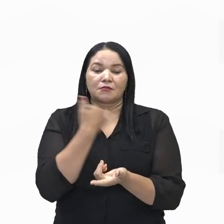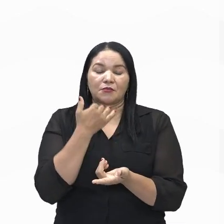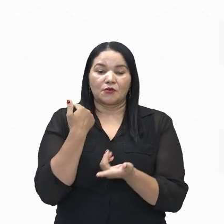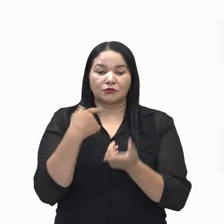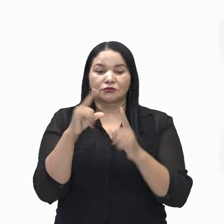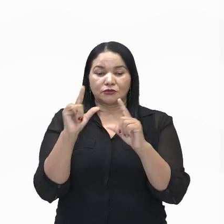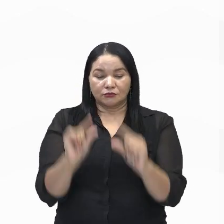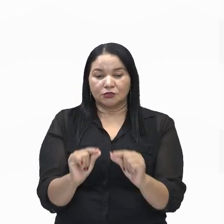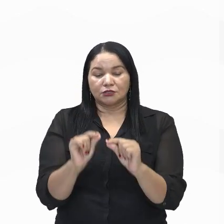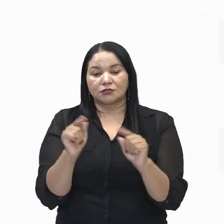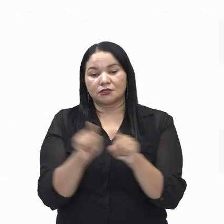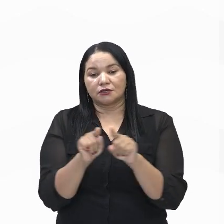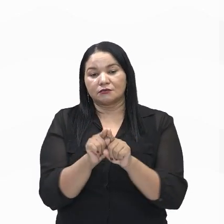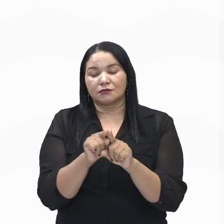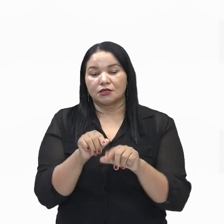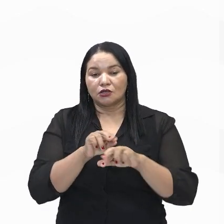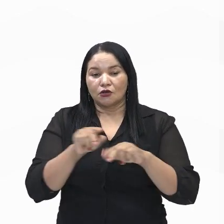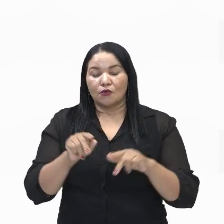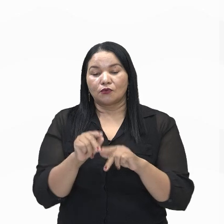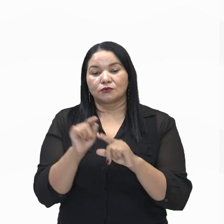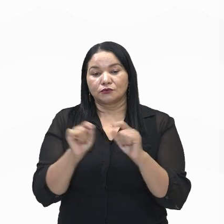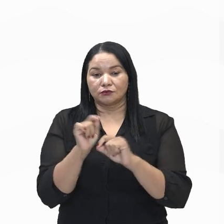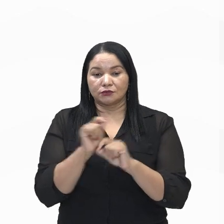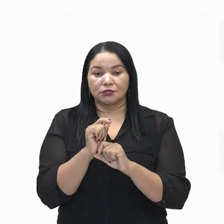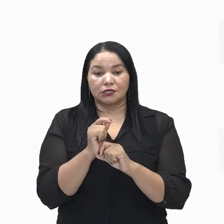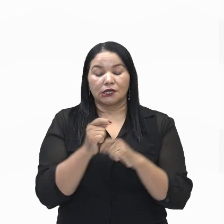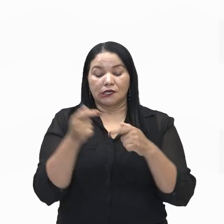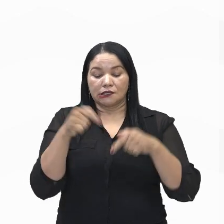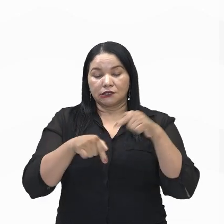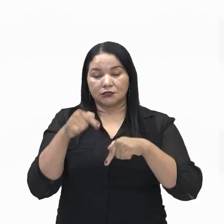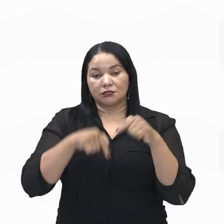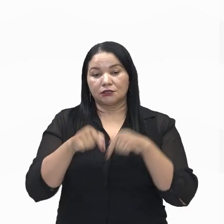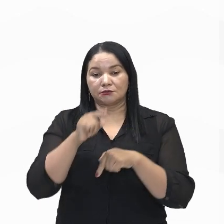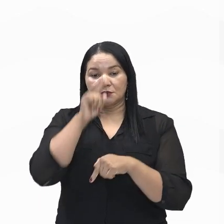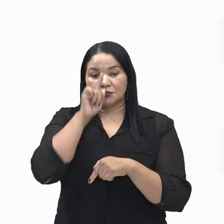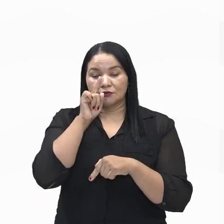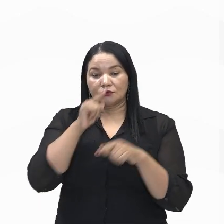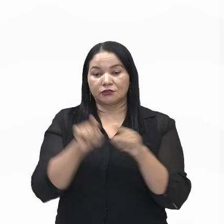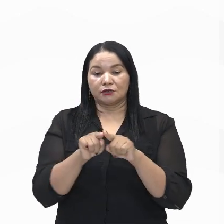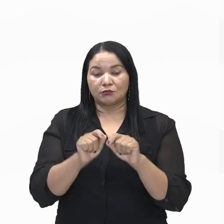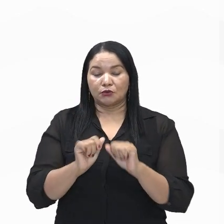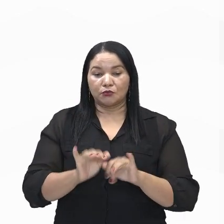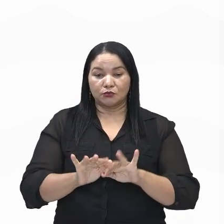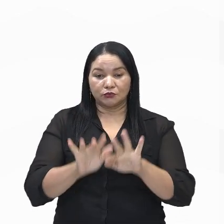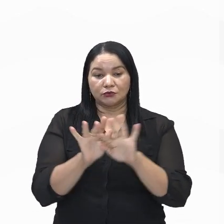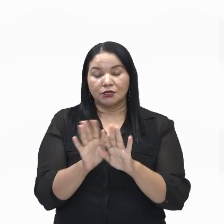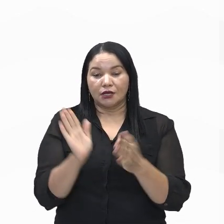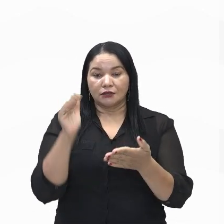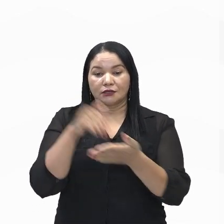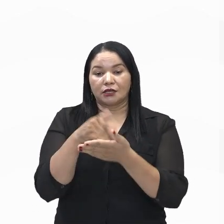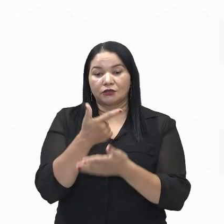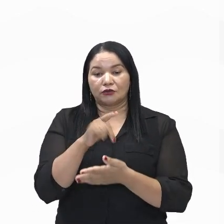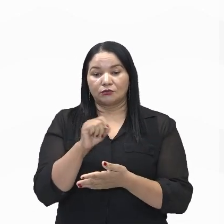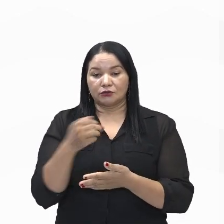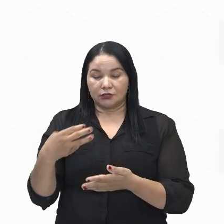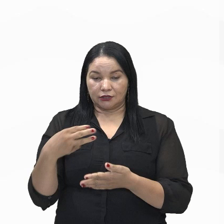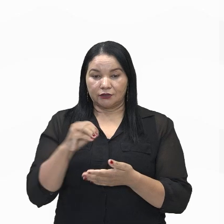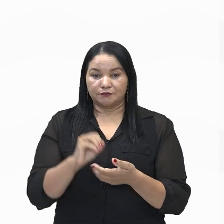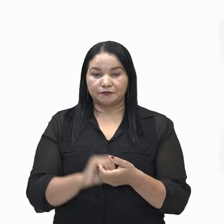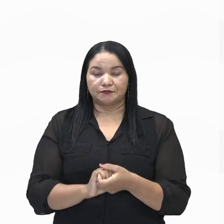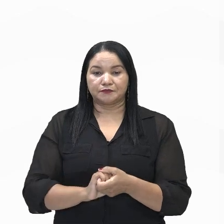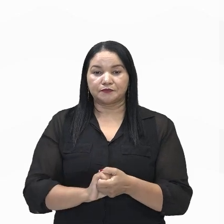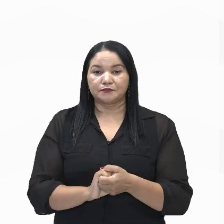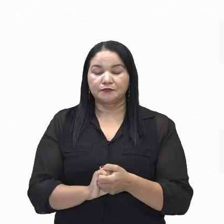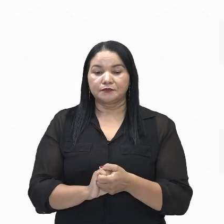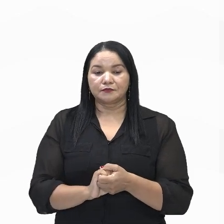e doenças causadas por produtos químicos perigosos e poluição até 2030. Então note